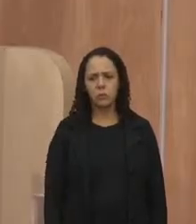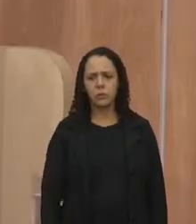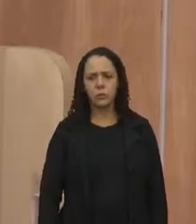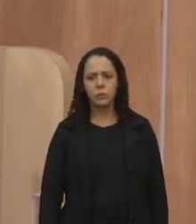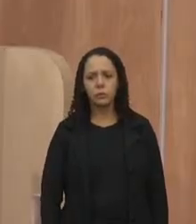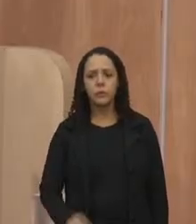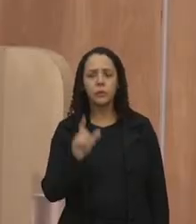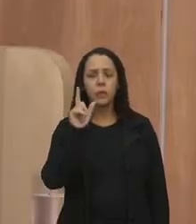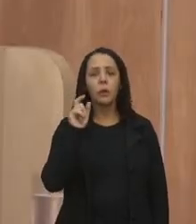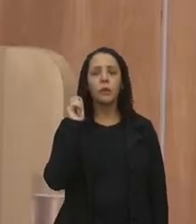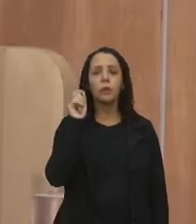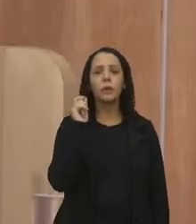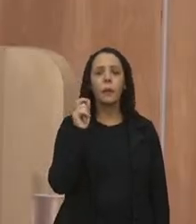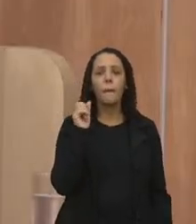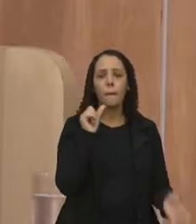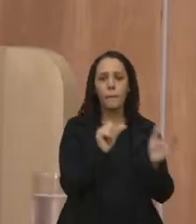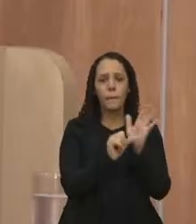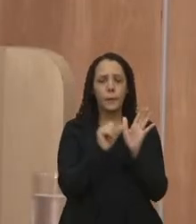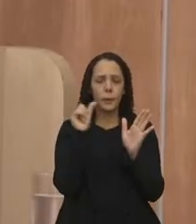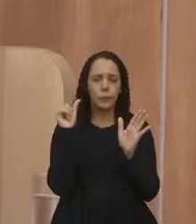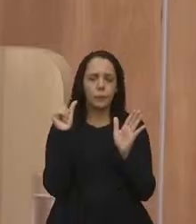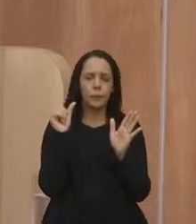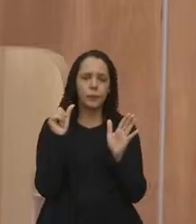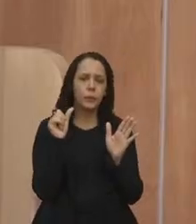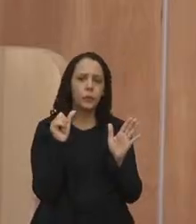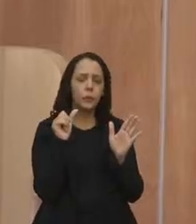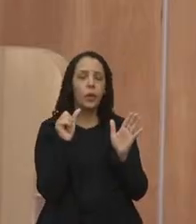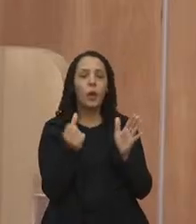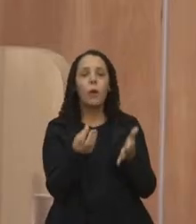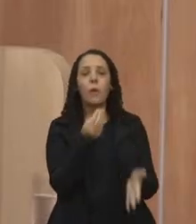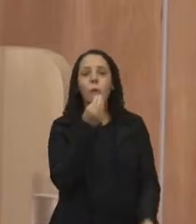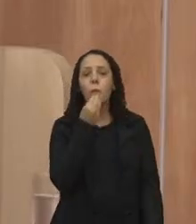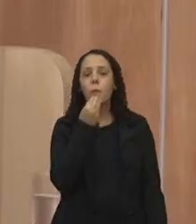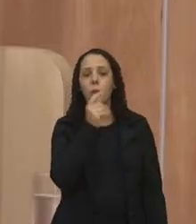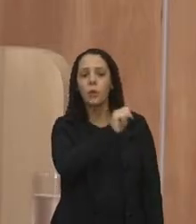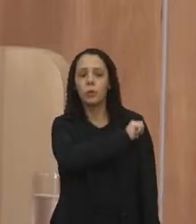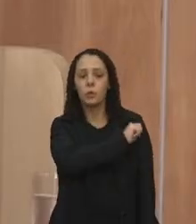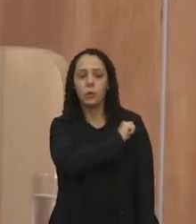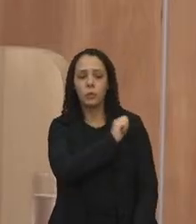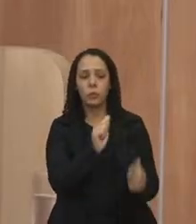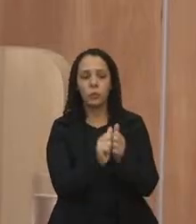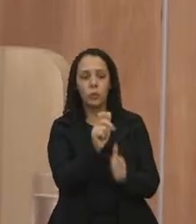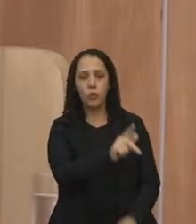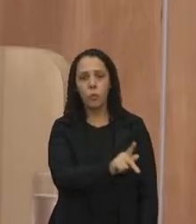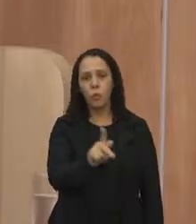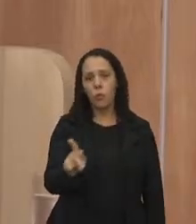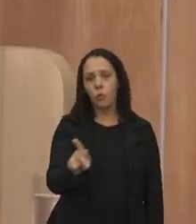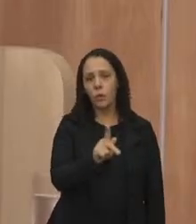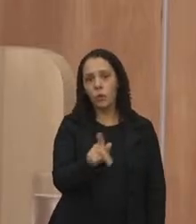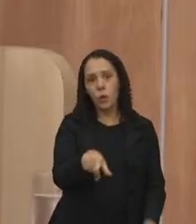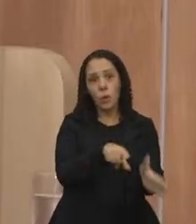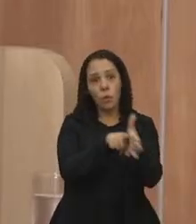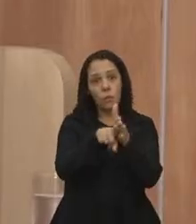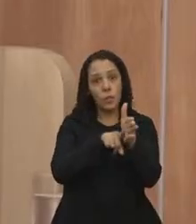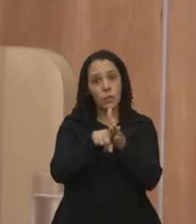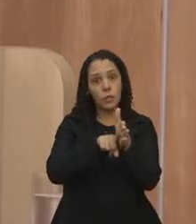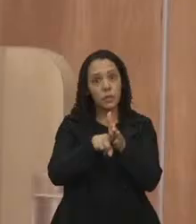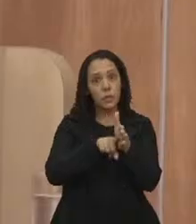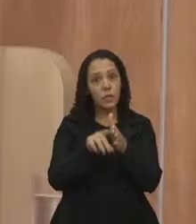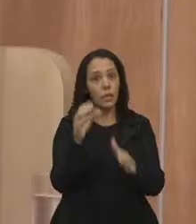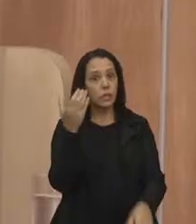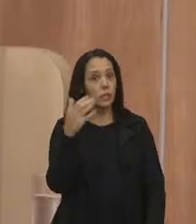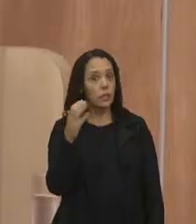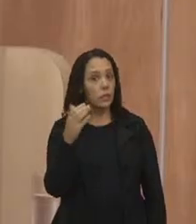que é, primeiro, criar a oportunidade dos alunos e dos professores produzir pesquisa científica para a